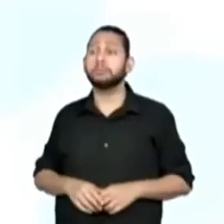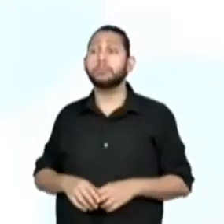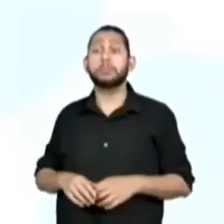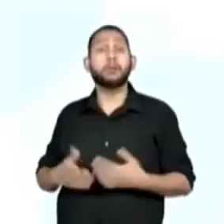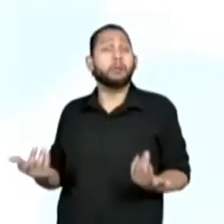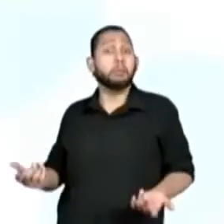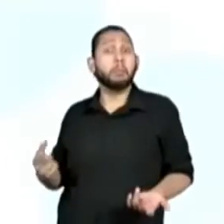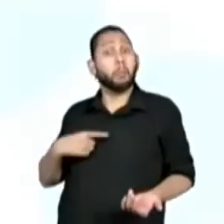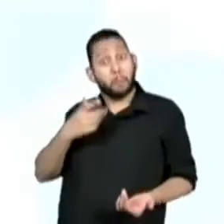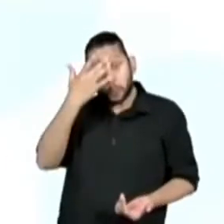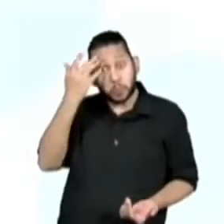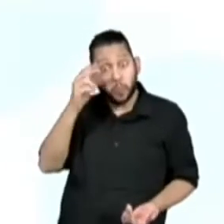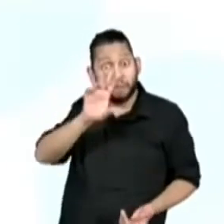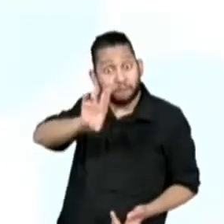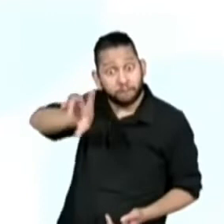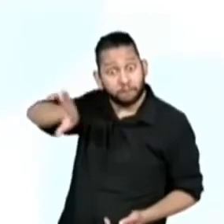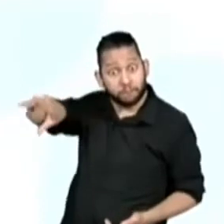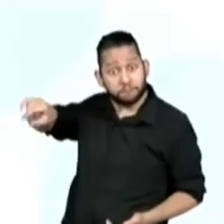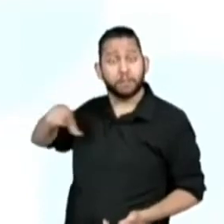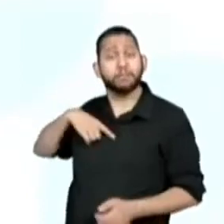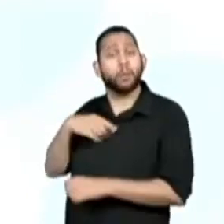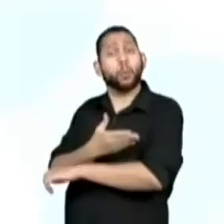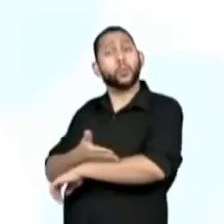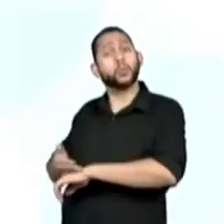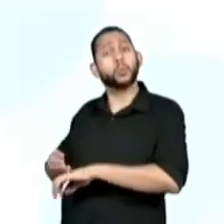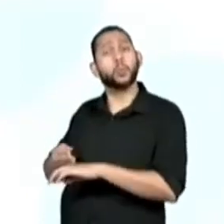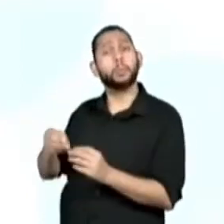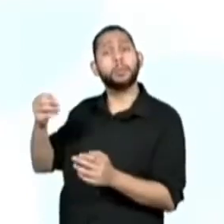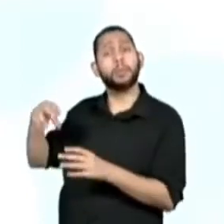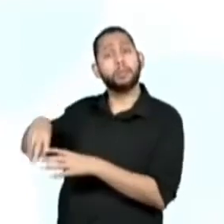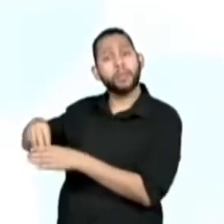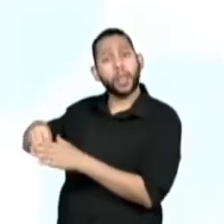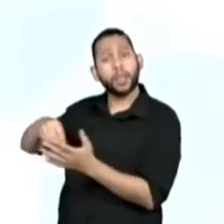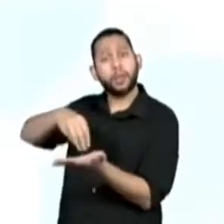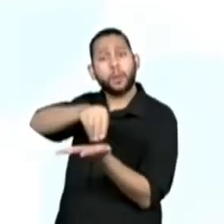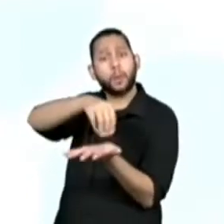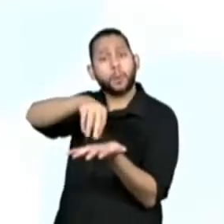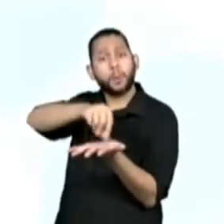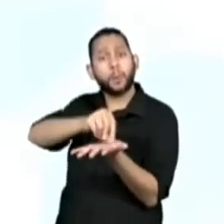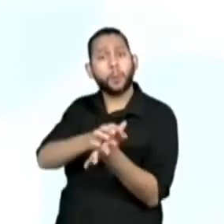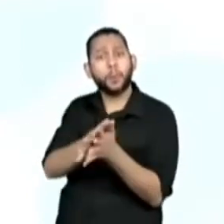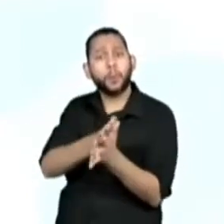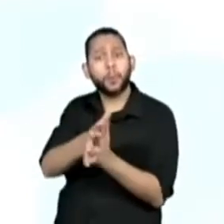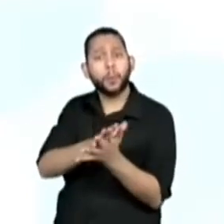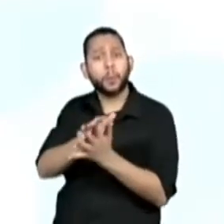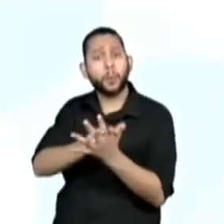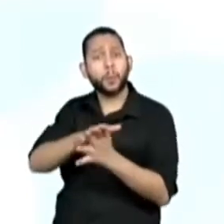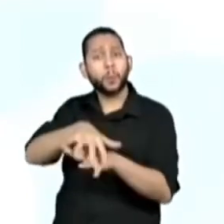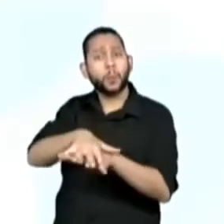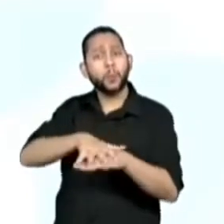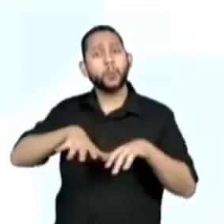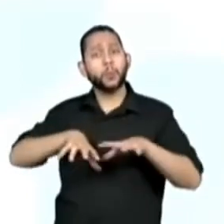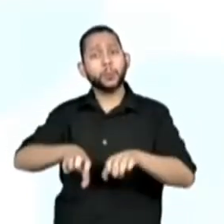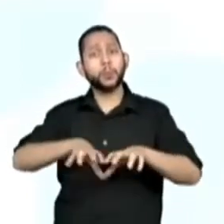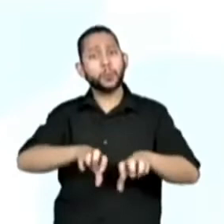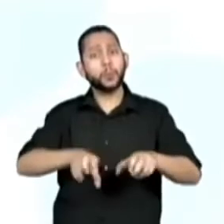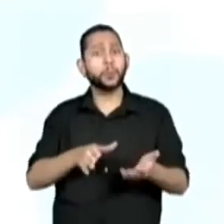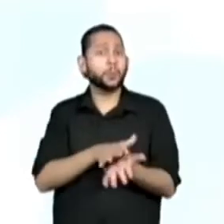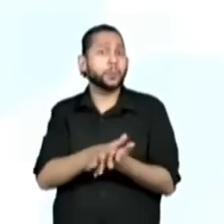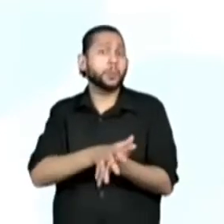mas é um jeito do narrador chamar o leitor para mais perto do texto,